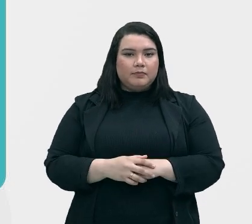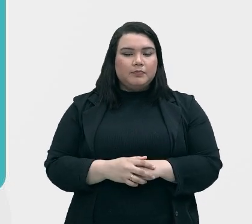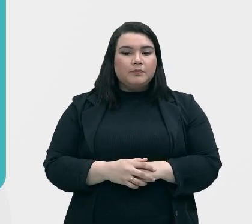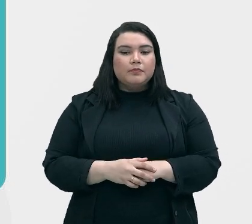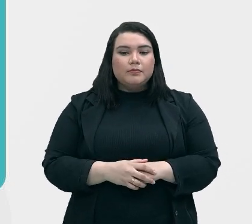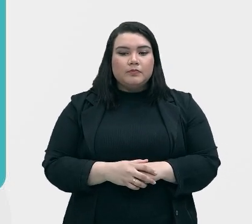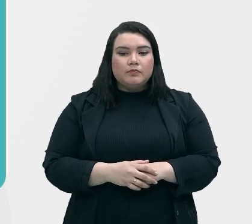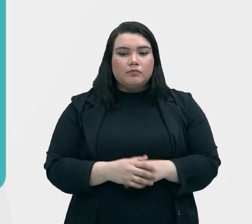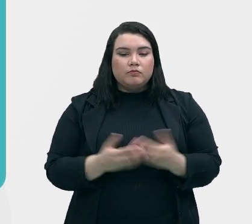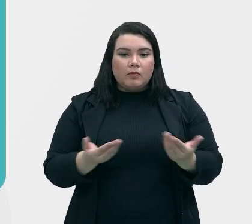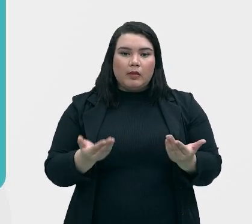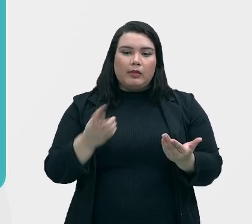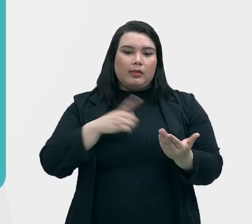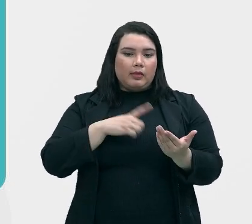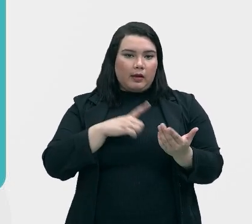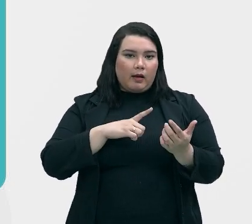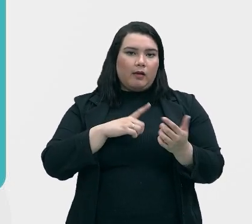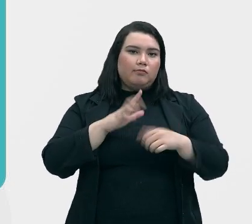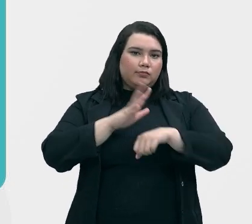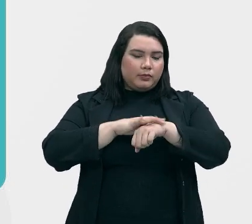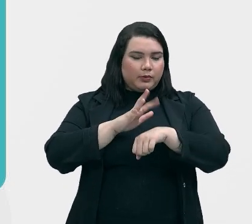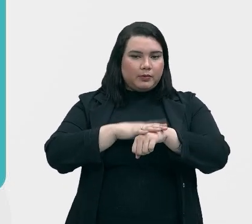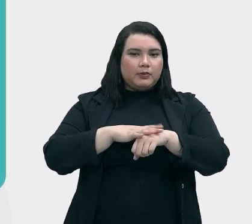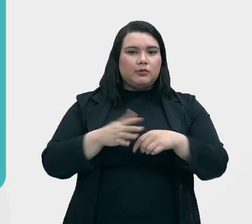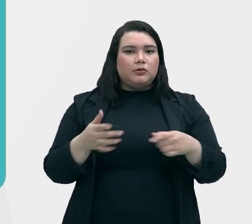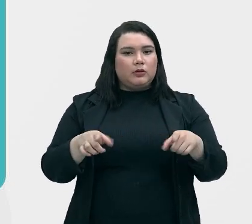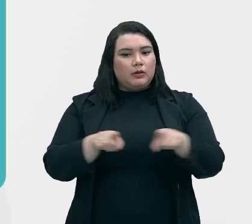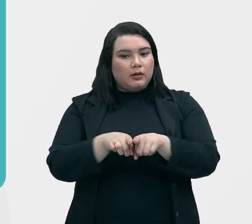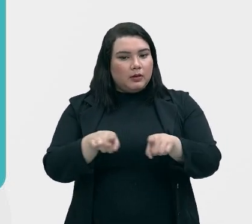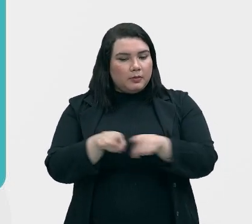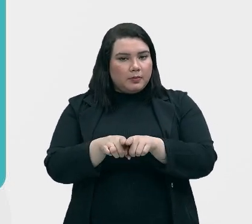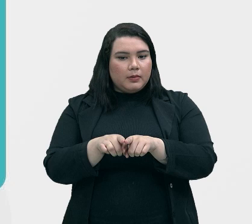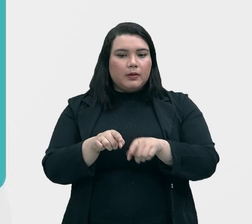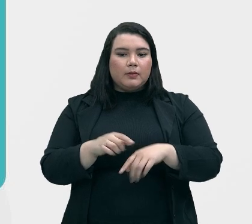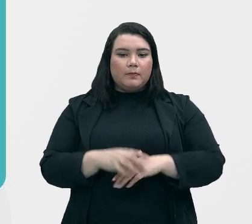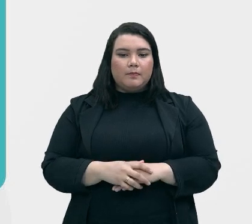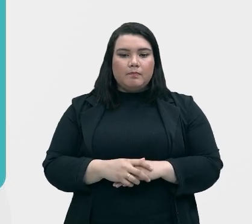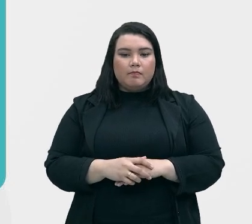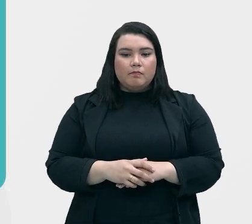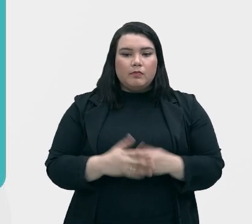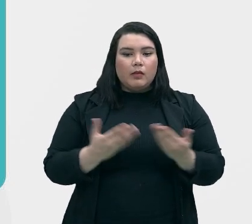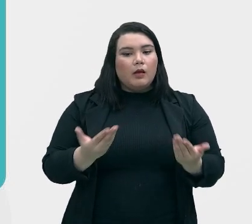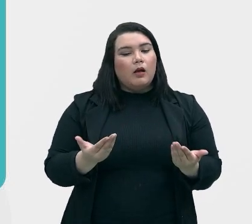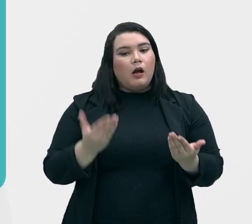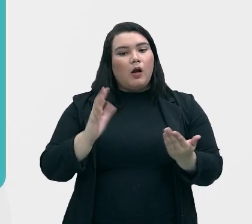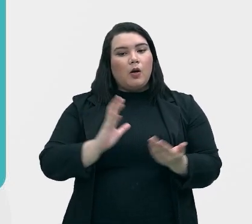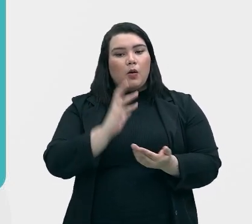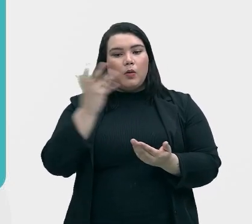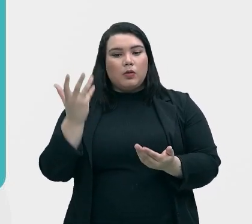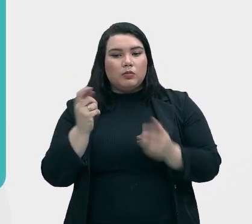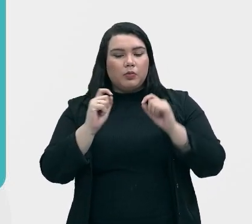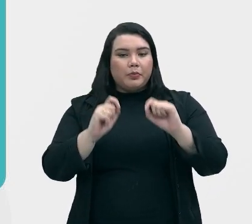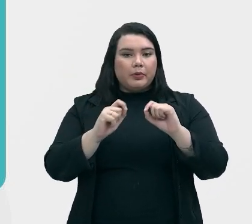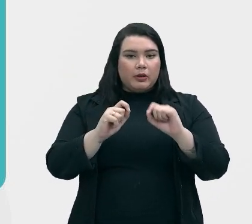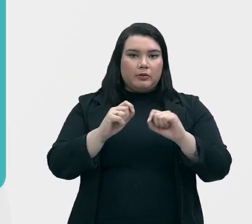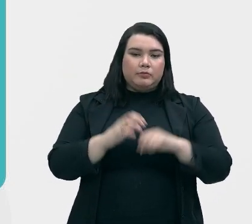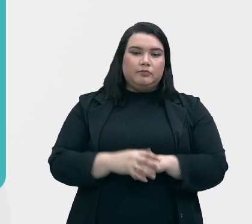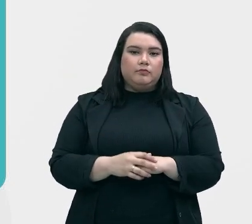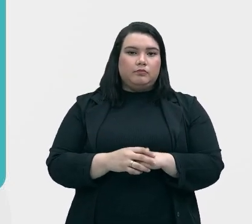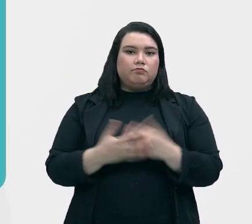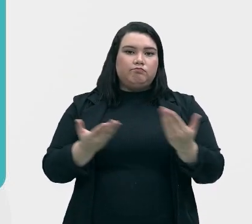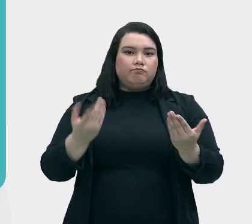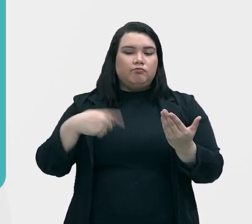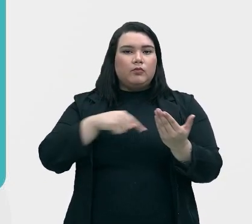Sim. Tem aí a contaminação feita por alimentos contaminados. Efeitos da escassez de alimentos e água, isso aí a gente